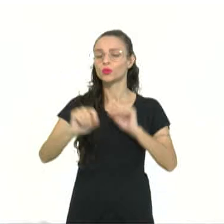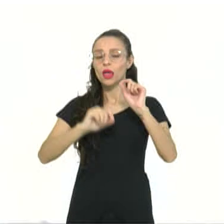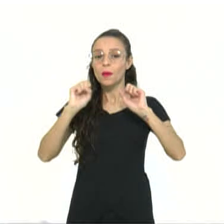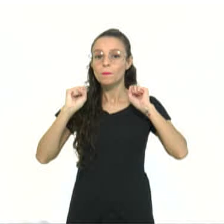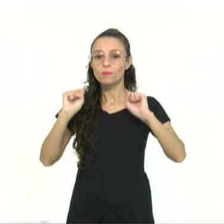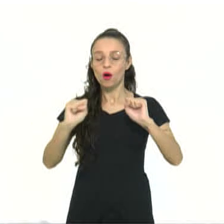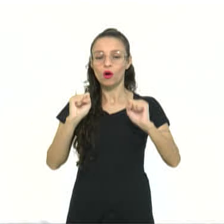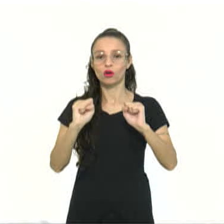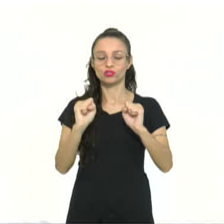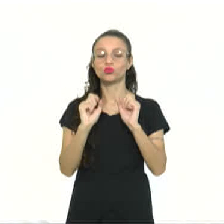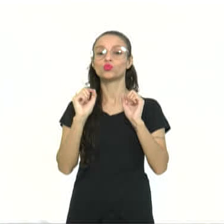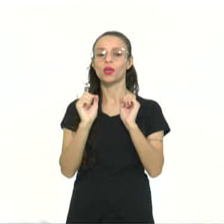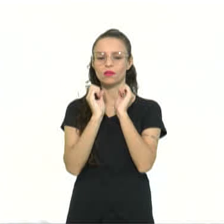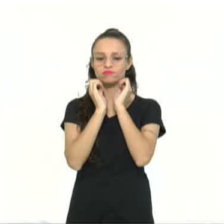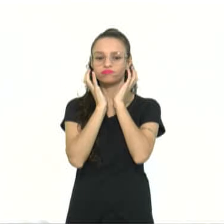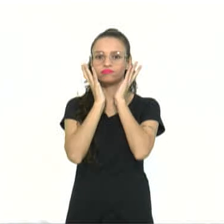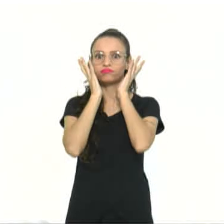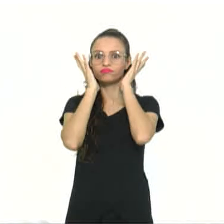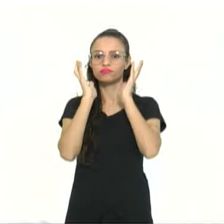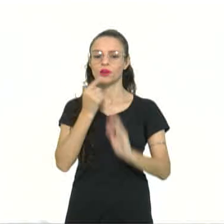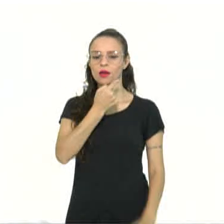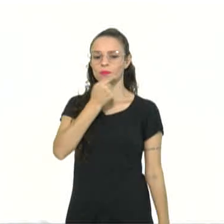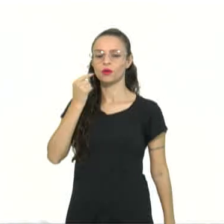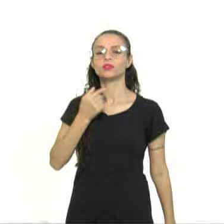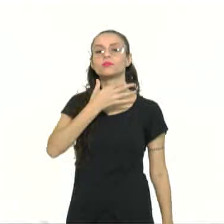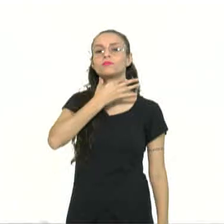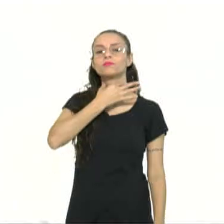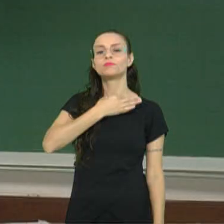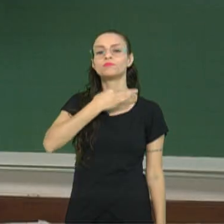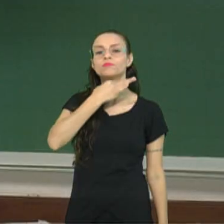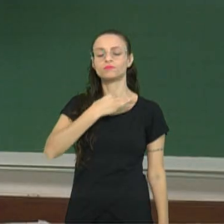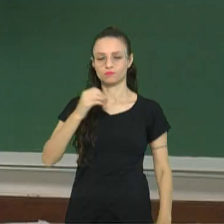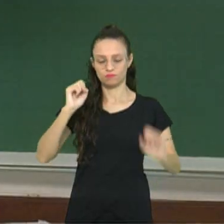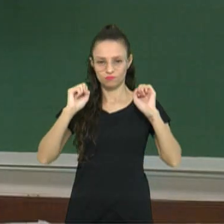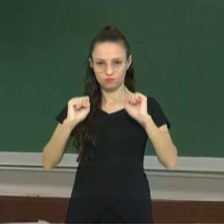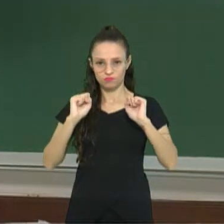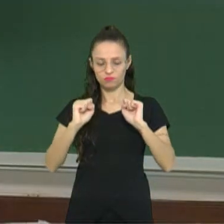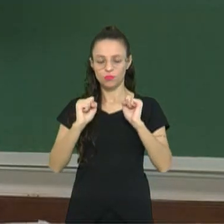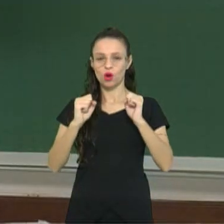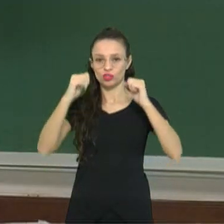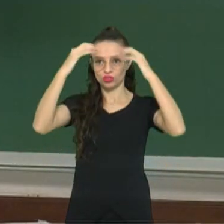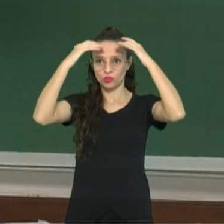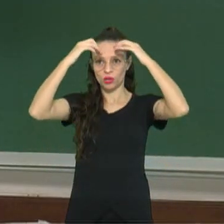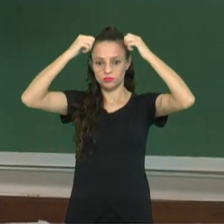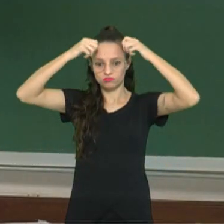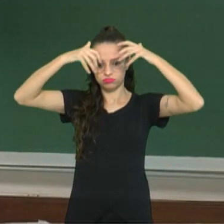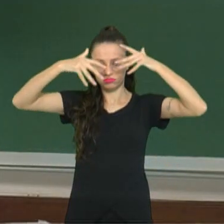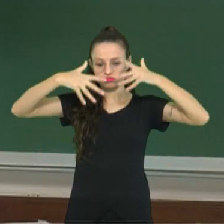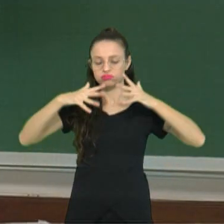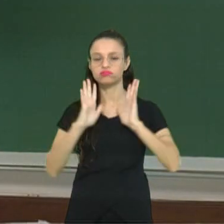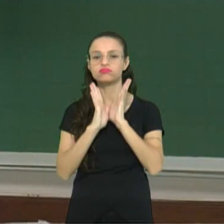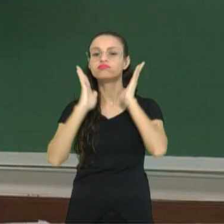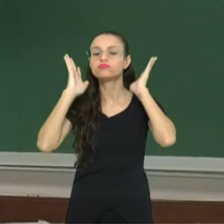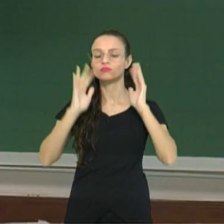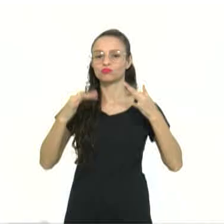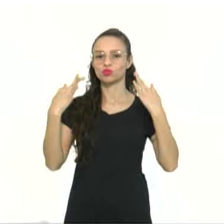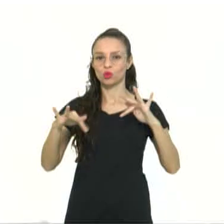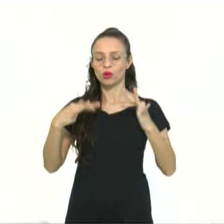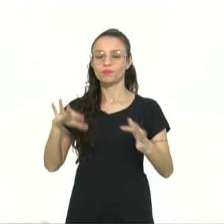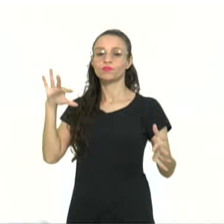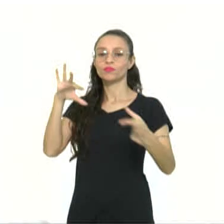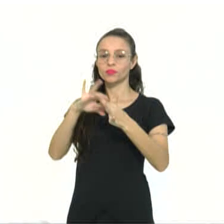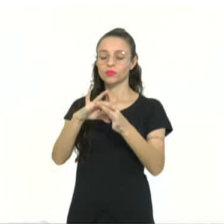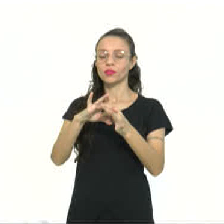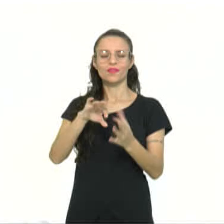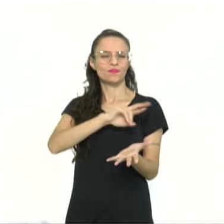podem se propagar pela face, atingindo os dentes, o pescoço, ou seja, ela pode, né, irradiar ali a partir de um ponto. Sua origem está associada